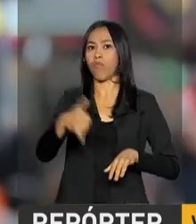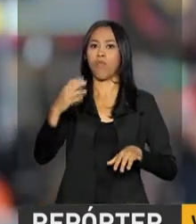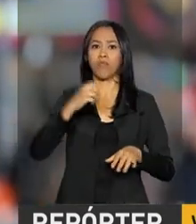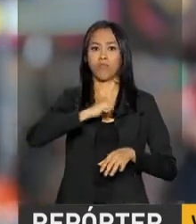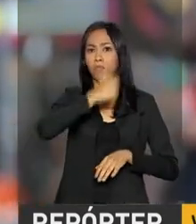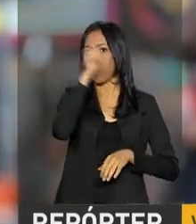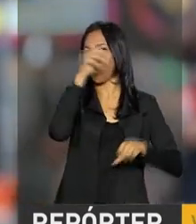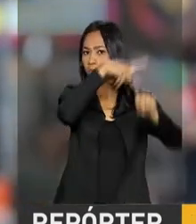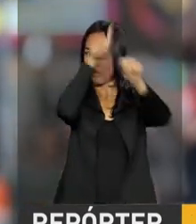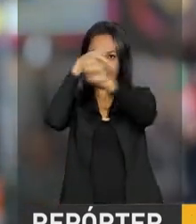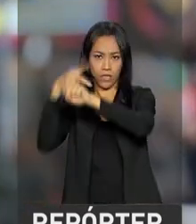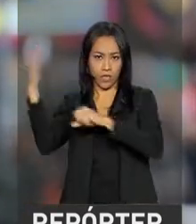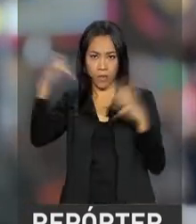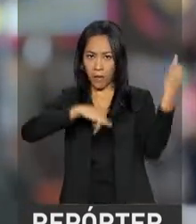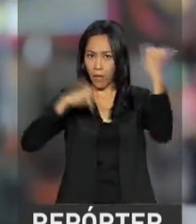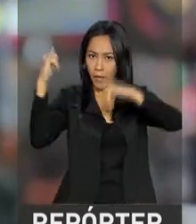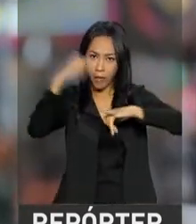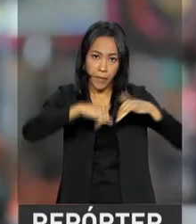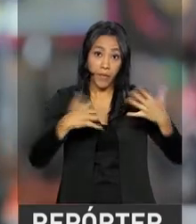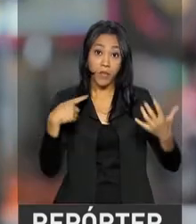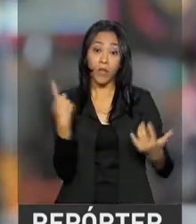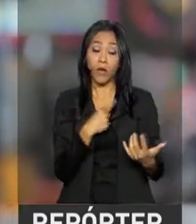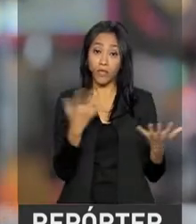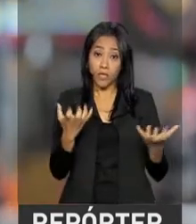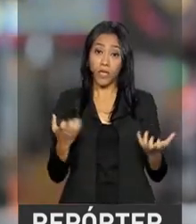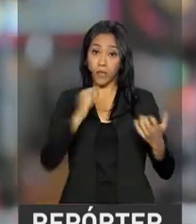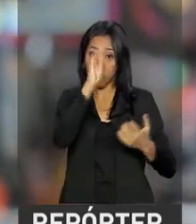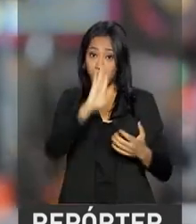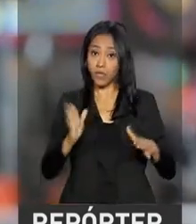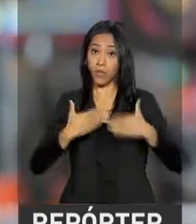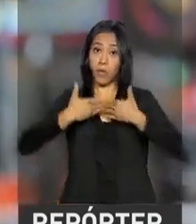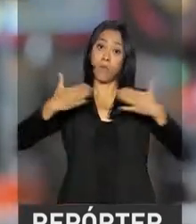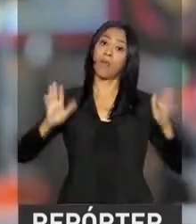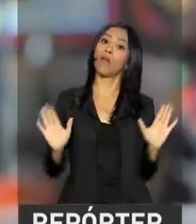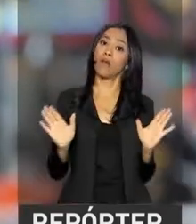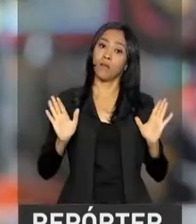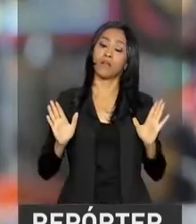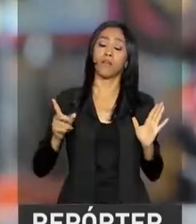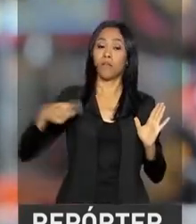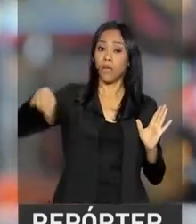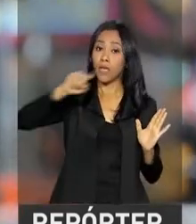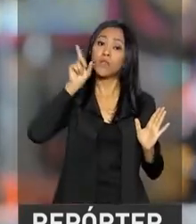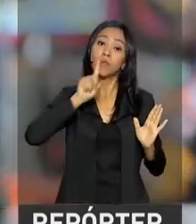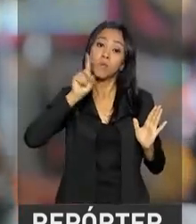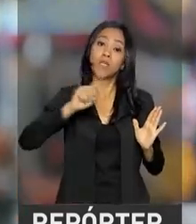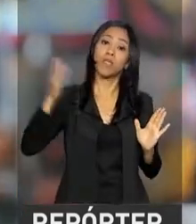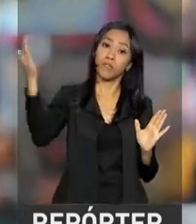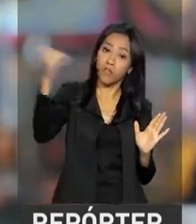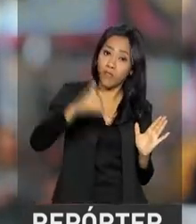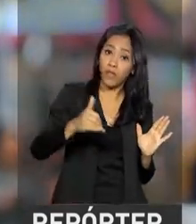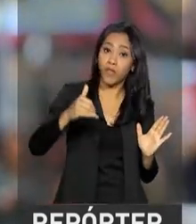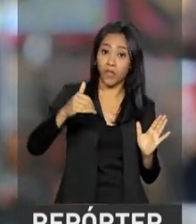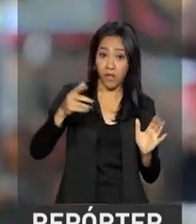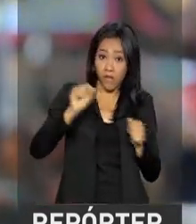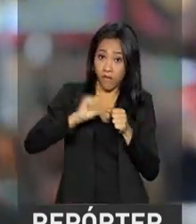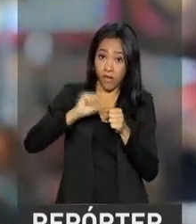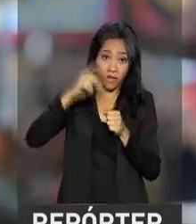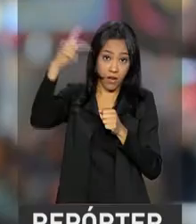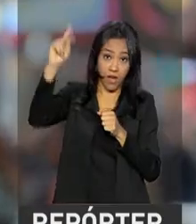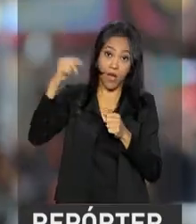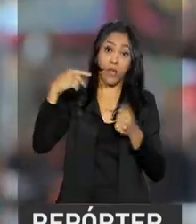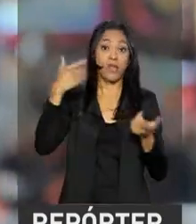capital das aéreas ou seja nós queremos um brasil aberto e funcionando fazendo com que os americanos fazem aqui outros países do mundo fazem